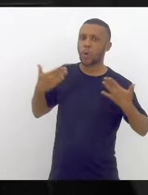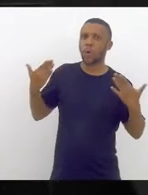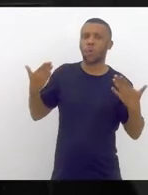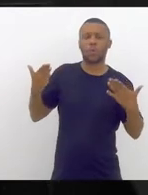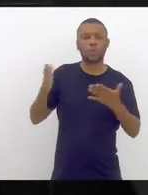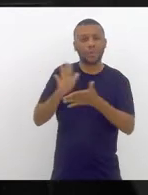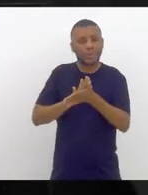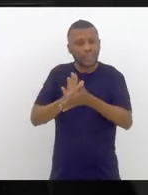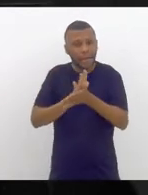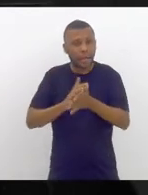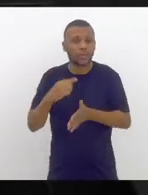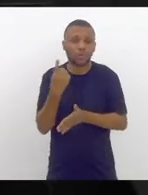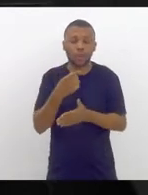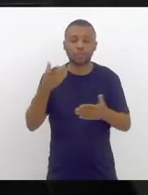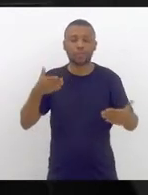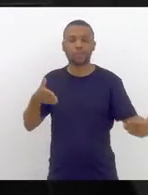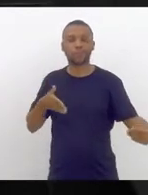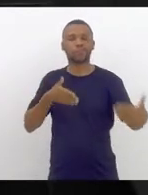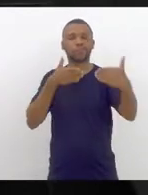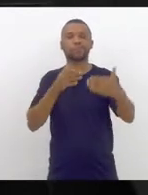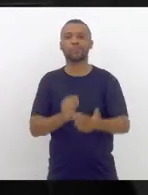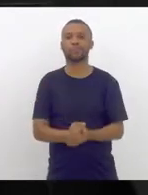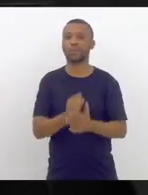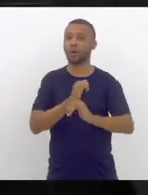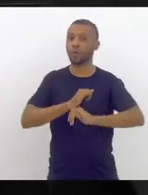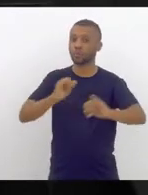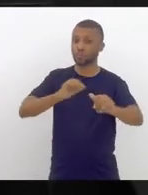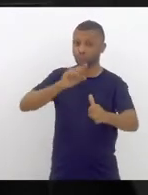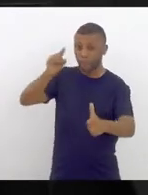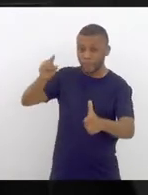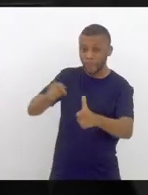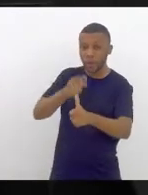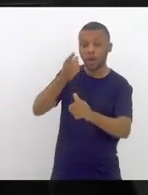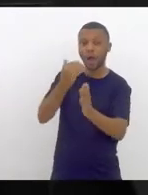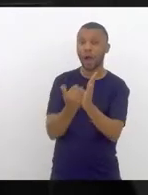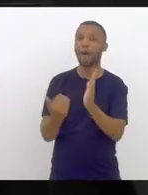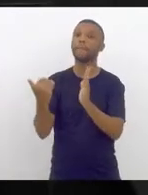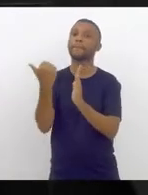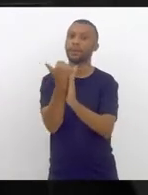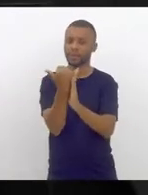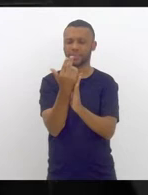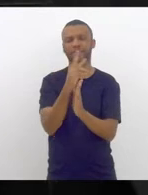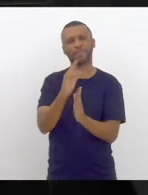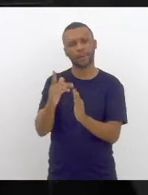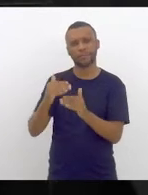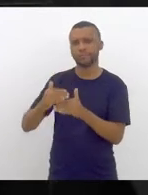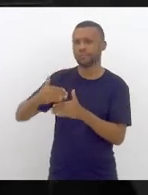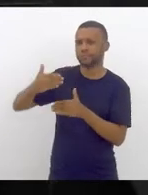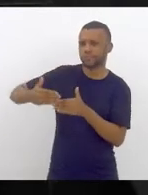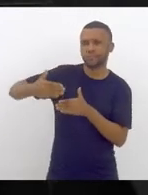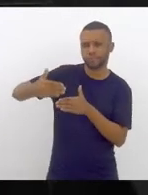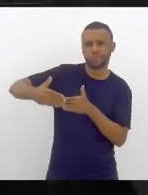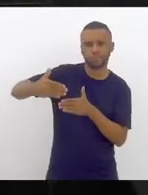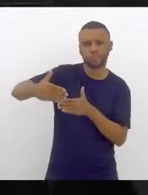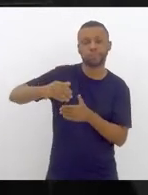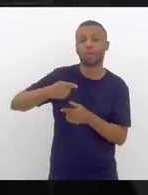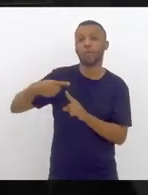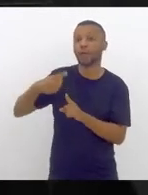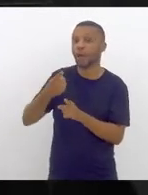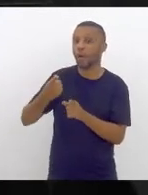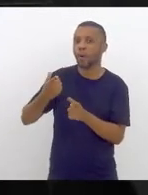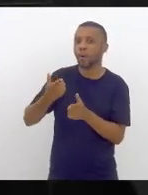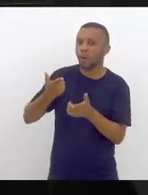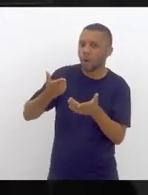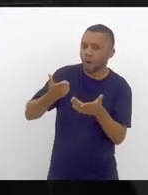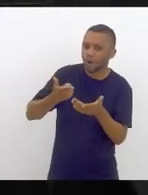estamos confrontados ao anúncio do primeiro aumento de uma leva que será recorrente não é porque o acesso à água